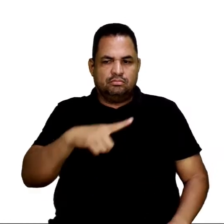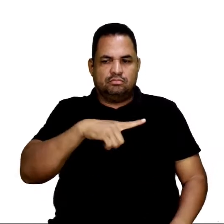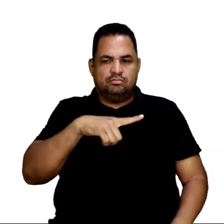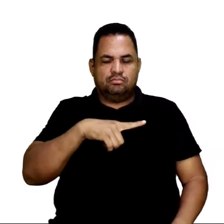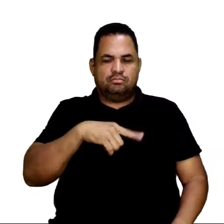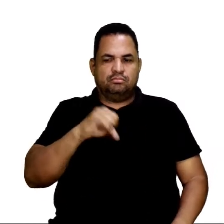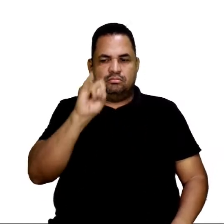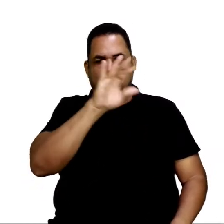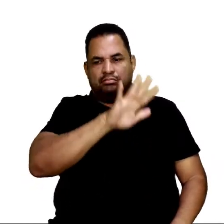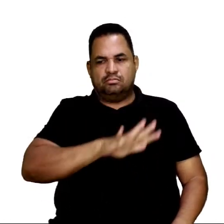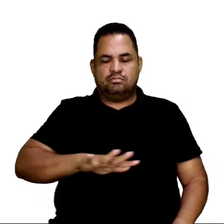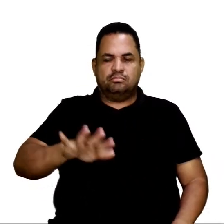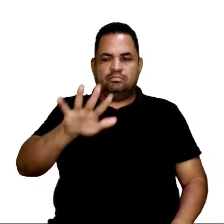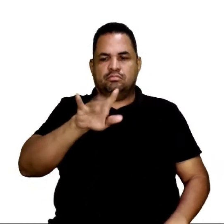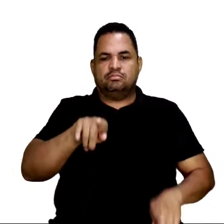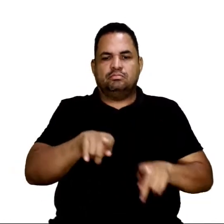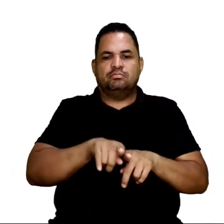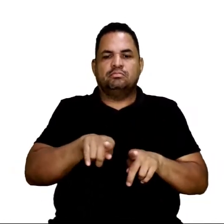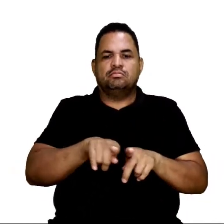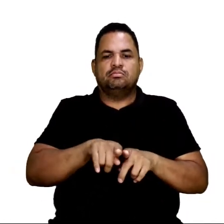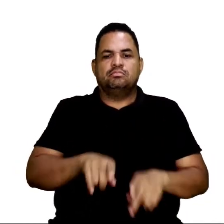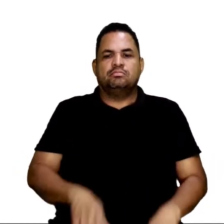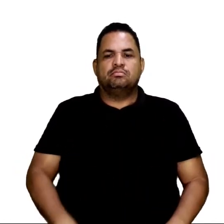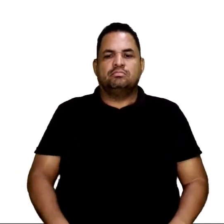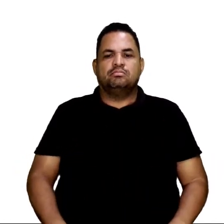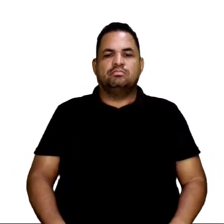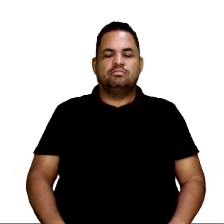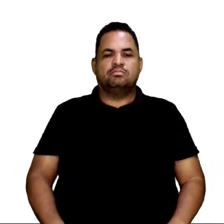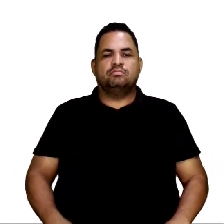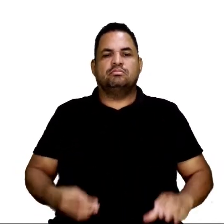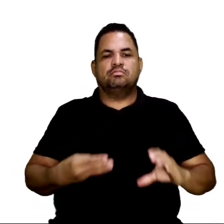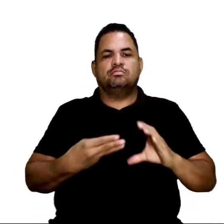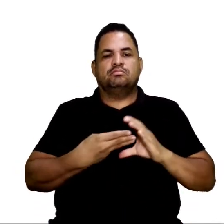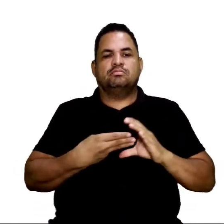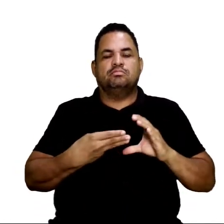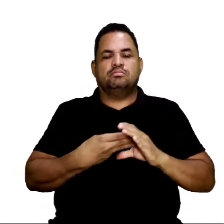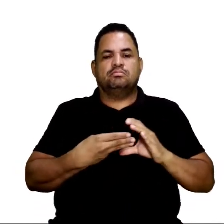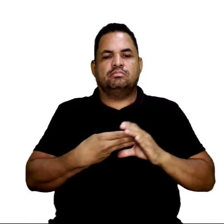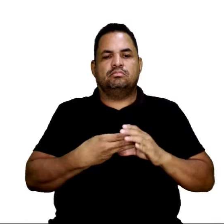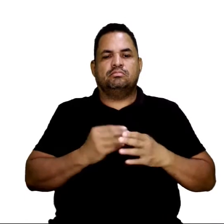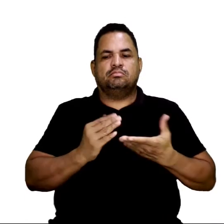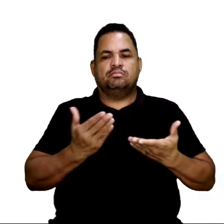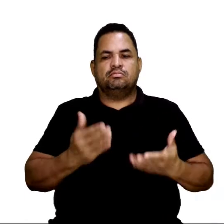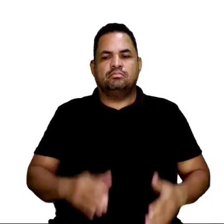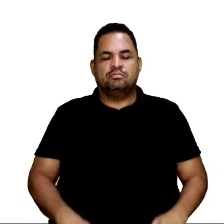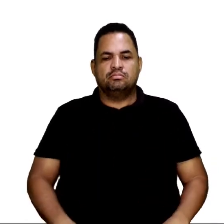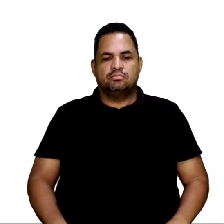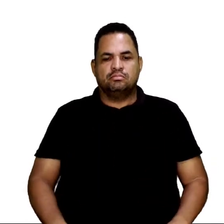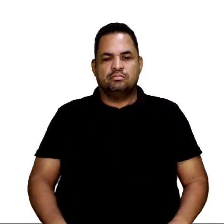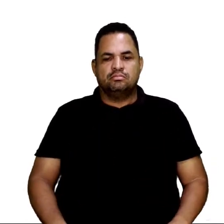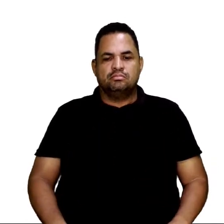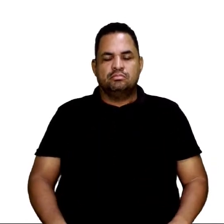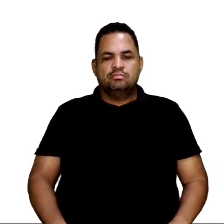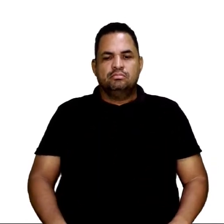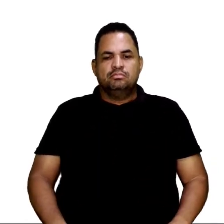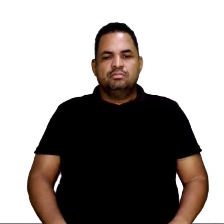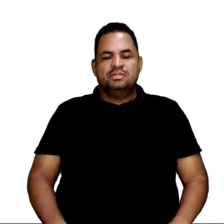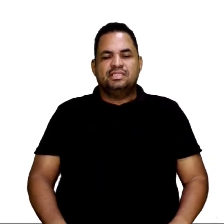imagem também, né, a celulazinha, as duas células reprodutivas, o óvulo, o ovócito e o